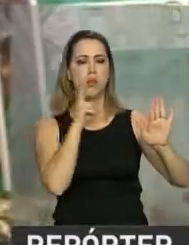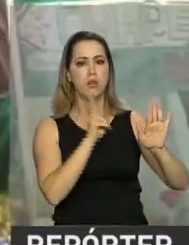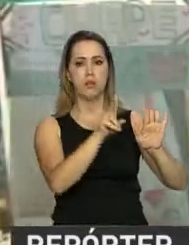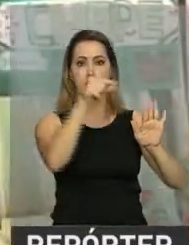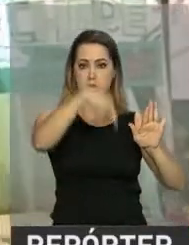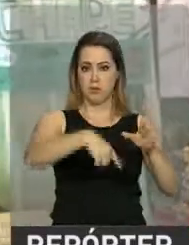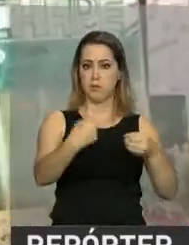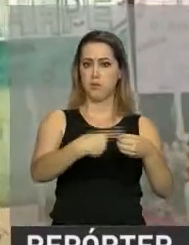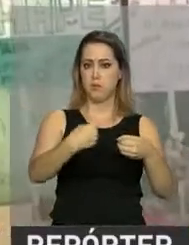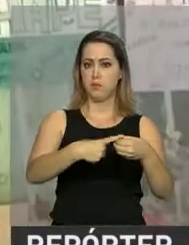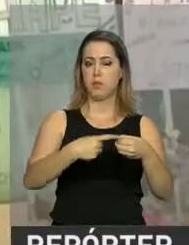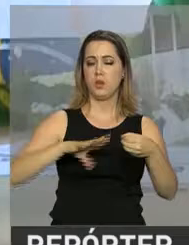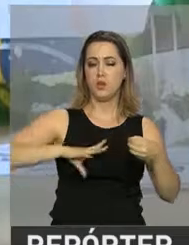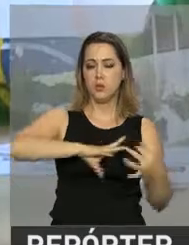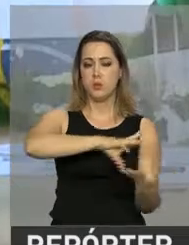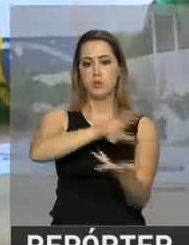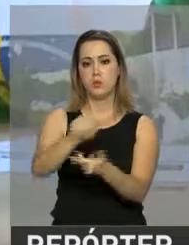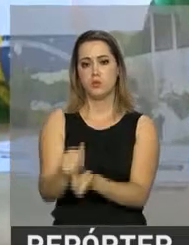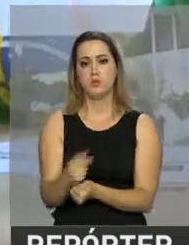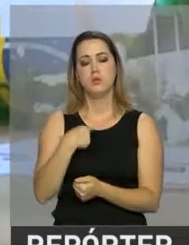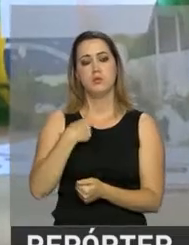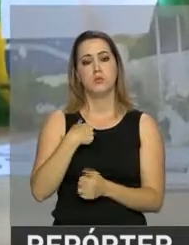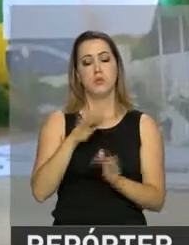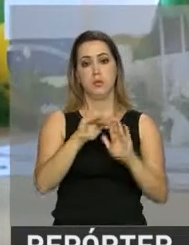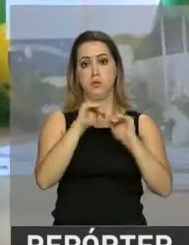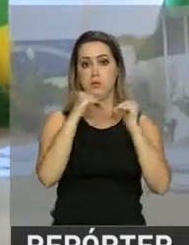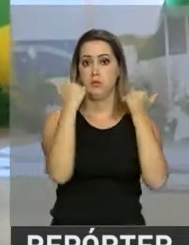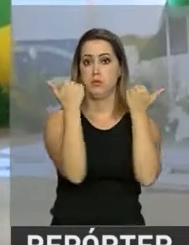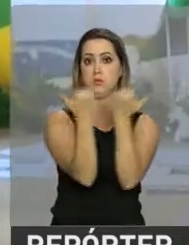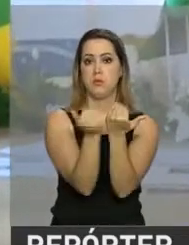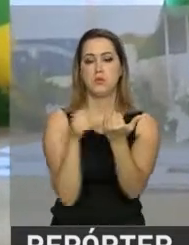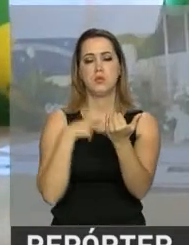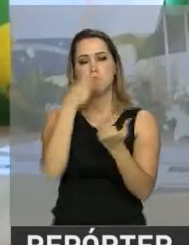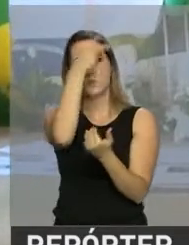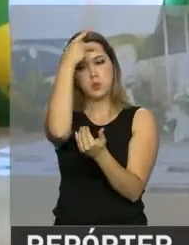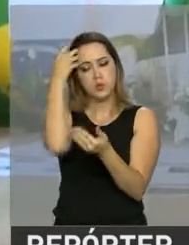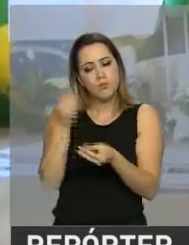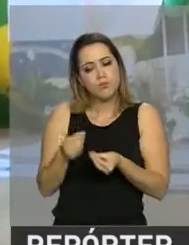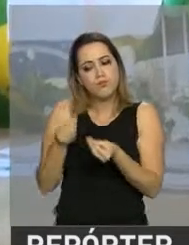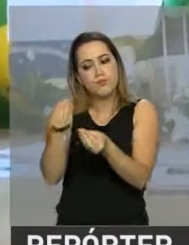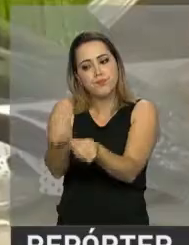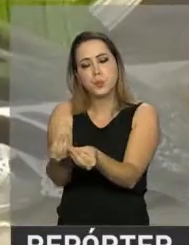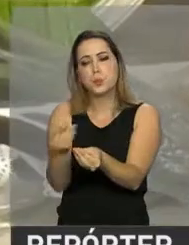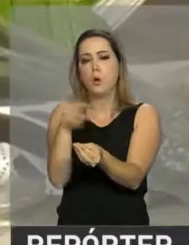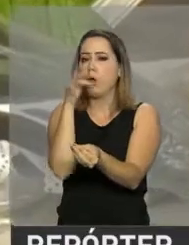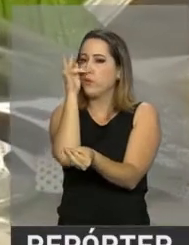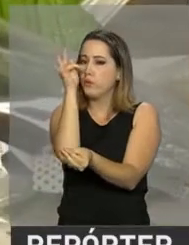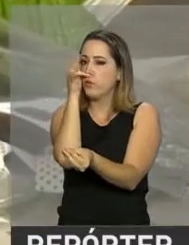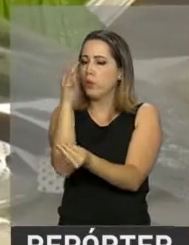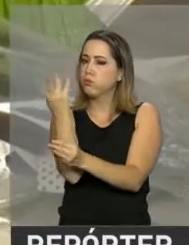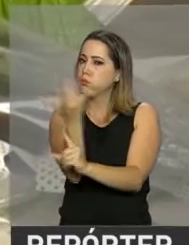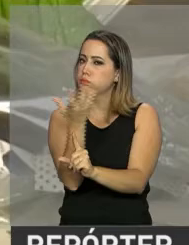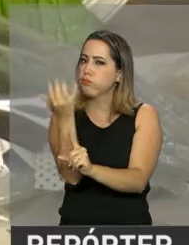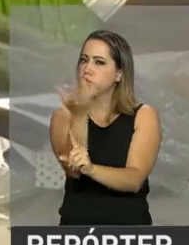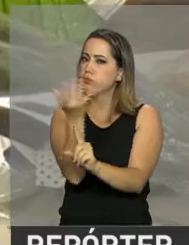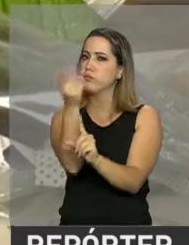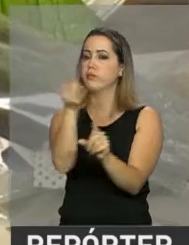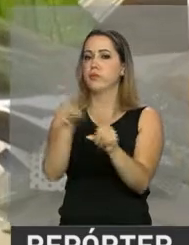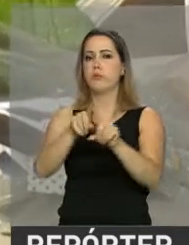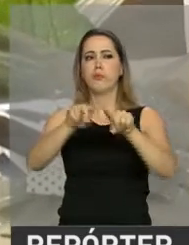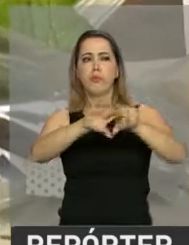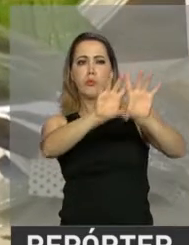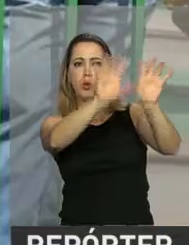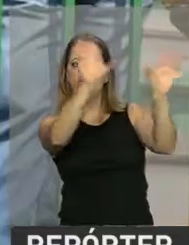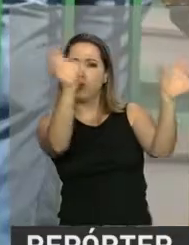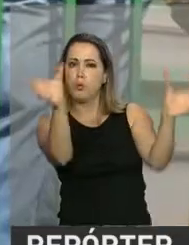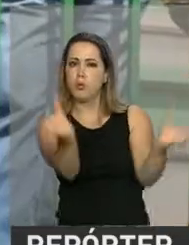também em Chapecó. Eu percebi aqui ao redor do estádio as pessoas colocando flores, acendendo velas, deixando coroas de flores,